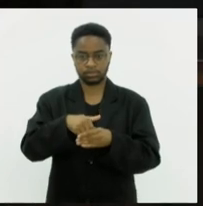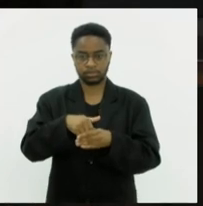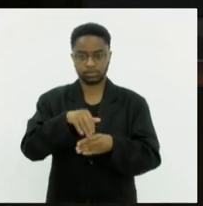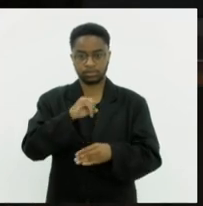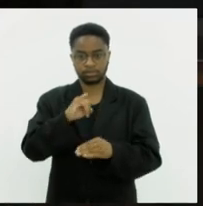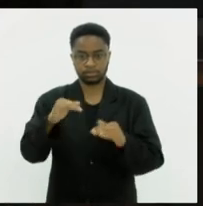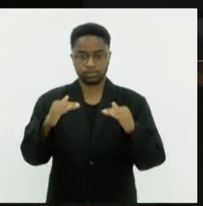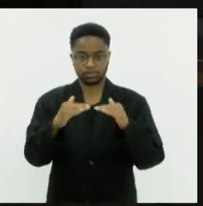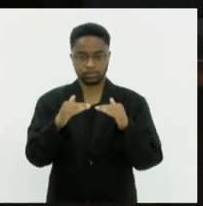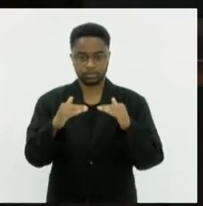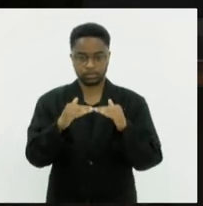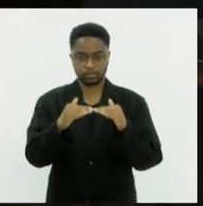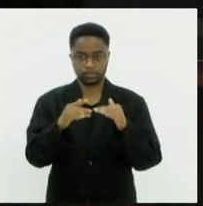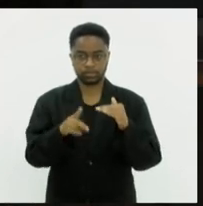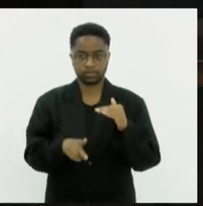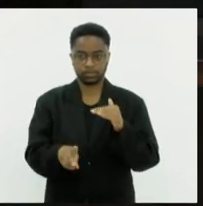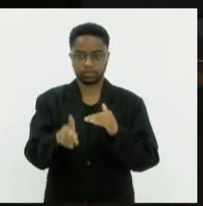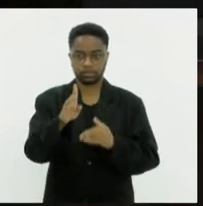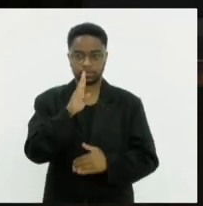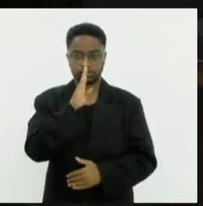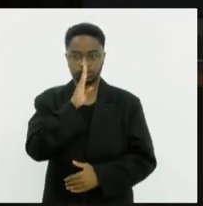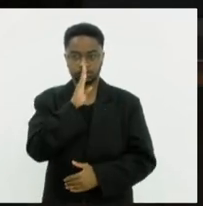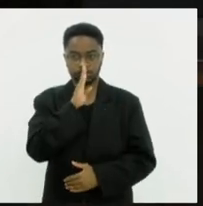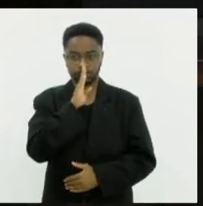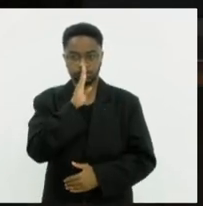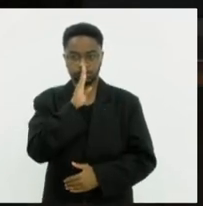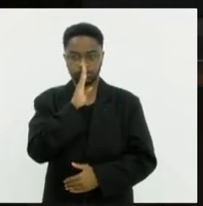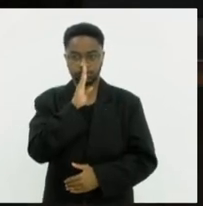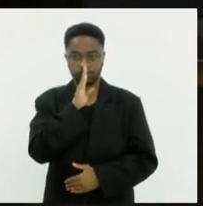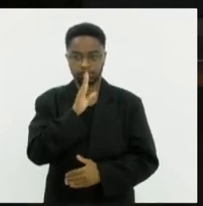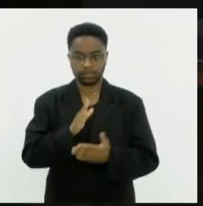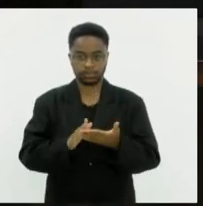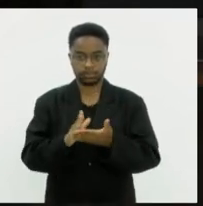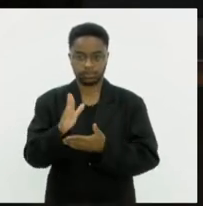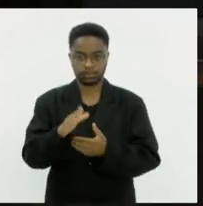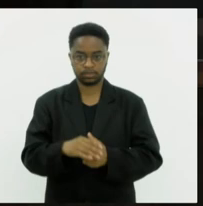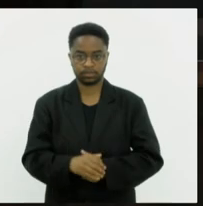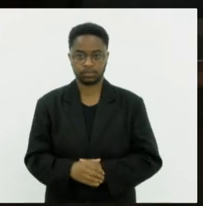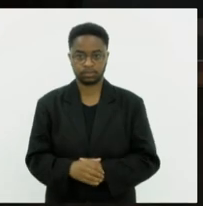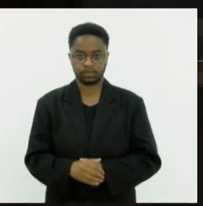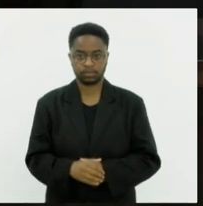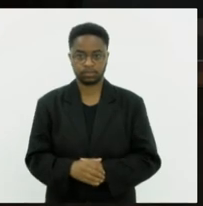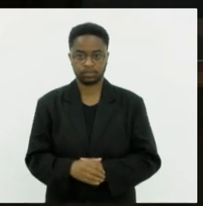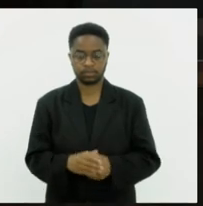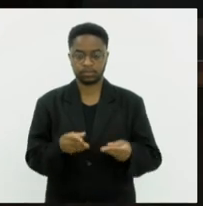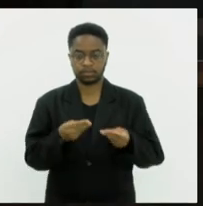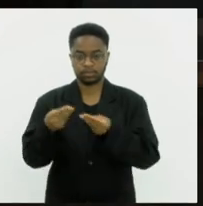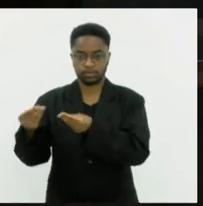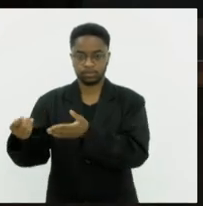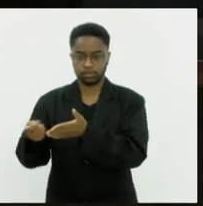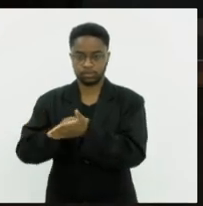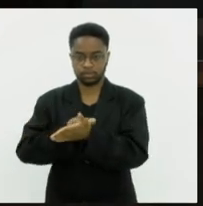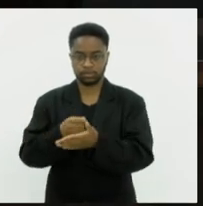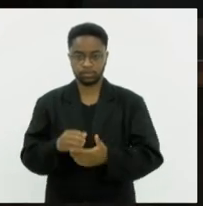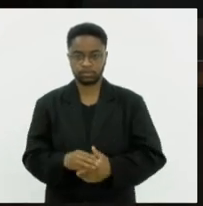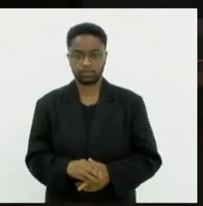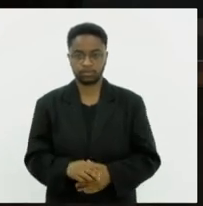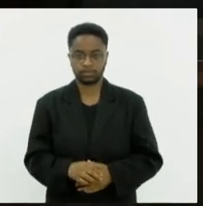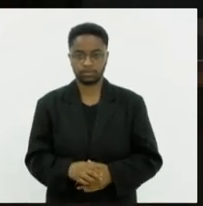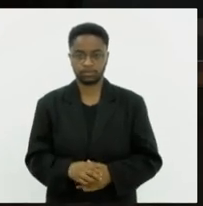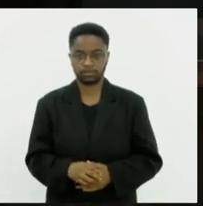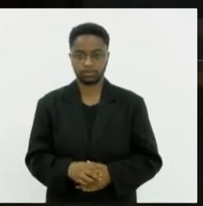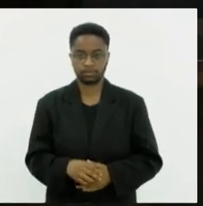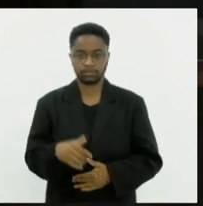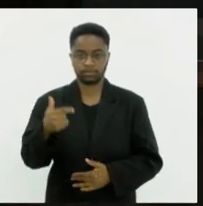Os senhores que aprovam, permaneçam como estão. Aprovado, vai autógrafo.